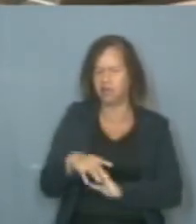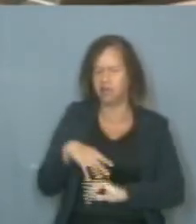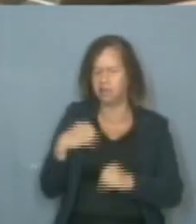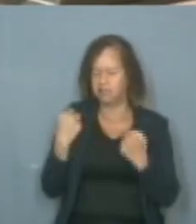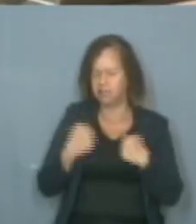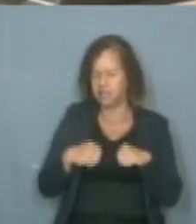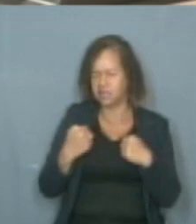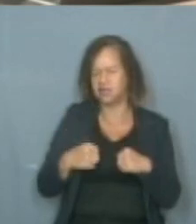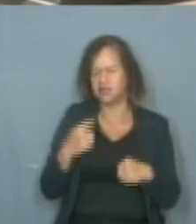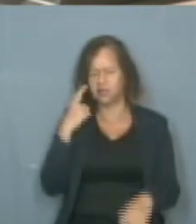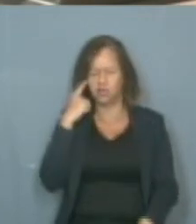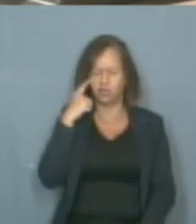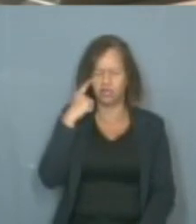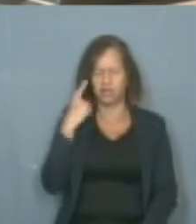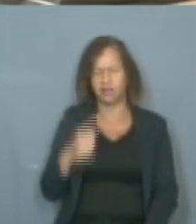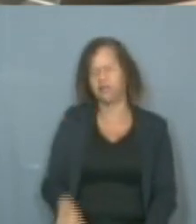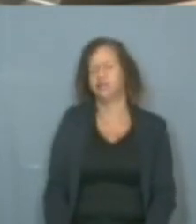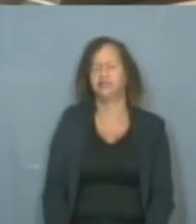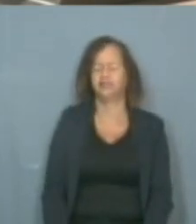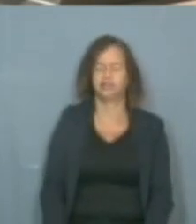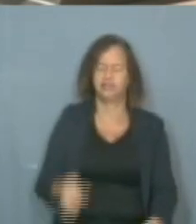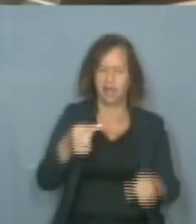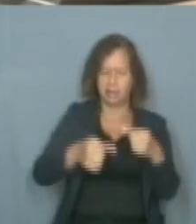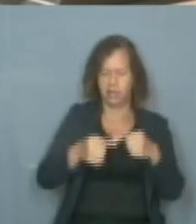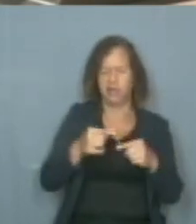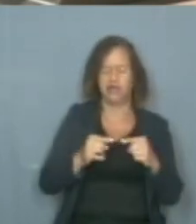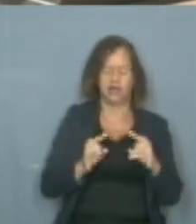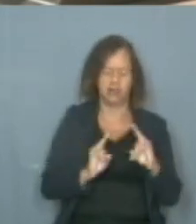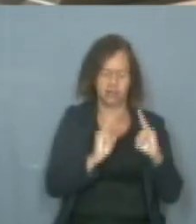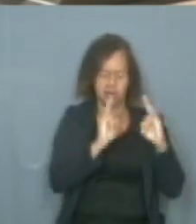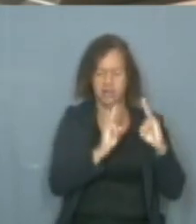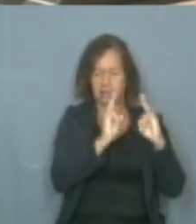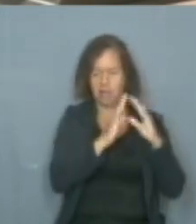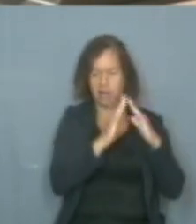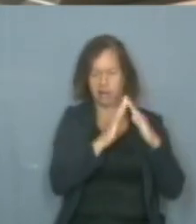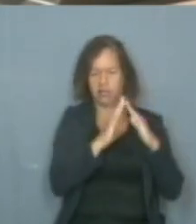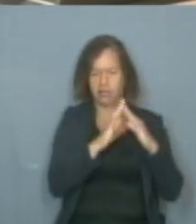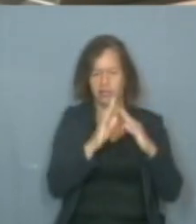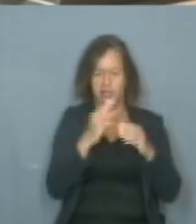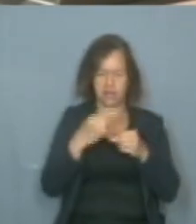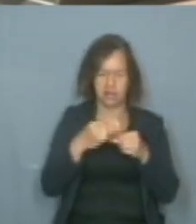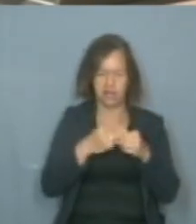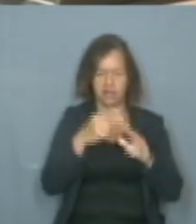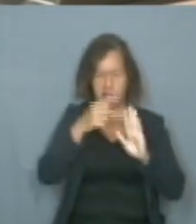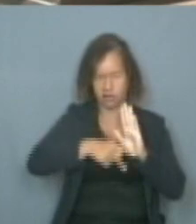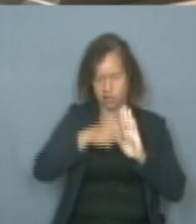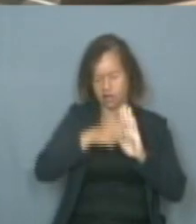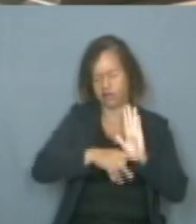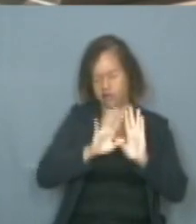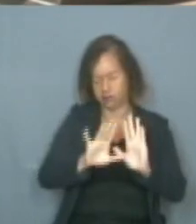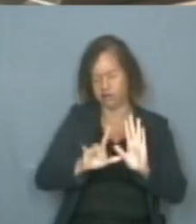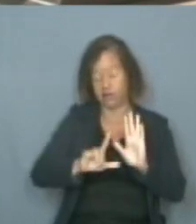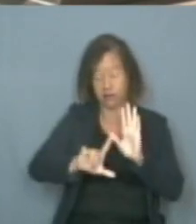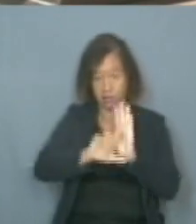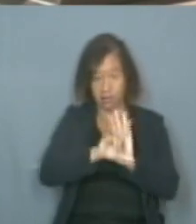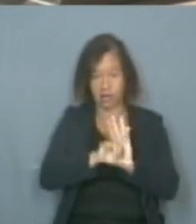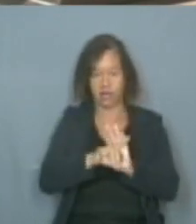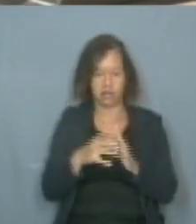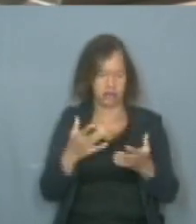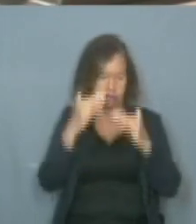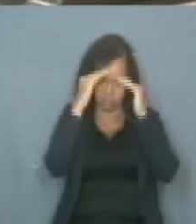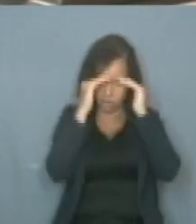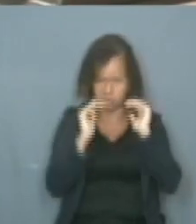preciso tirar minhas dúvidas. A política de habitação do município, versando sobre o projeto de lei da vereadora Liana Cirne, da qual eu tenho